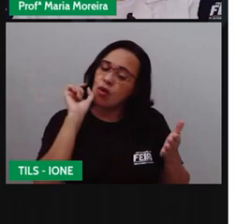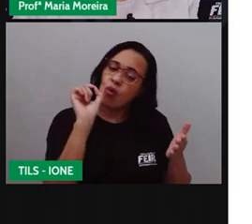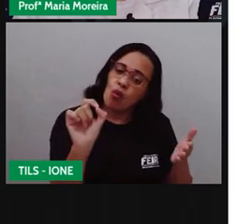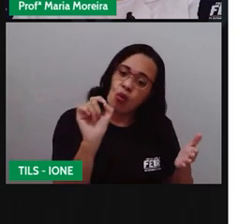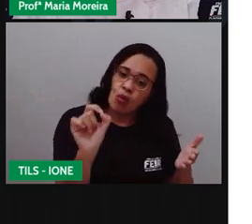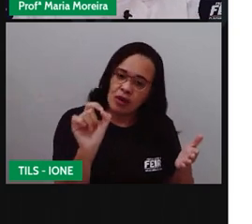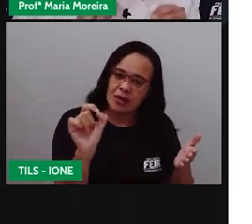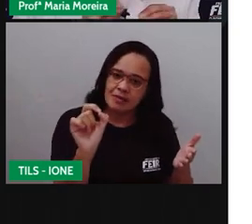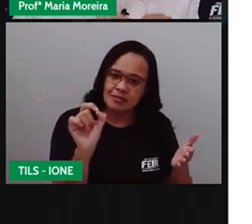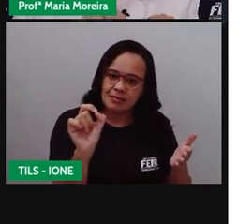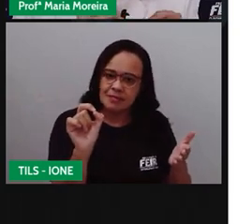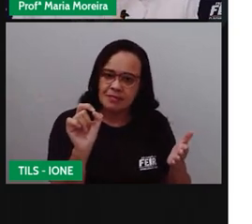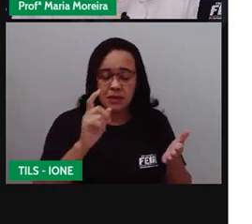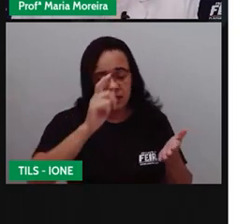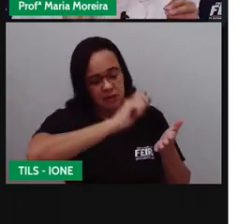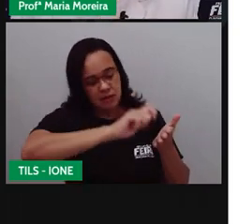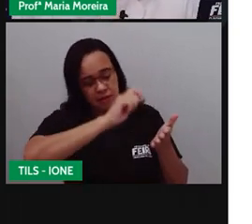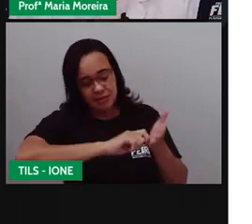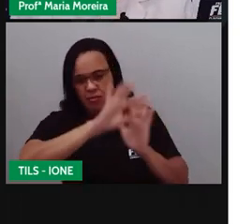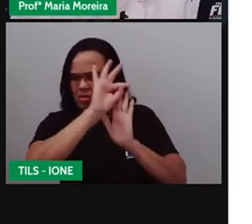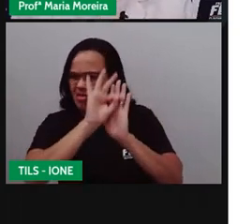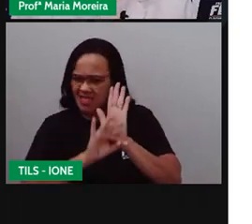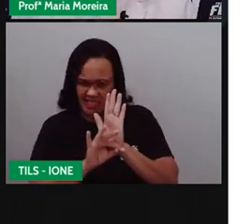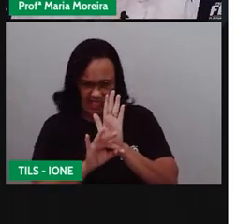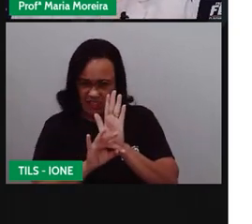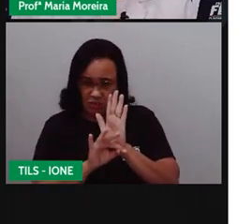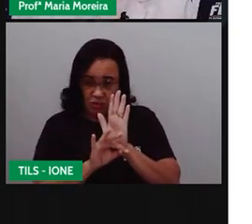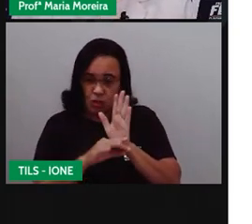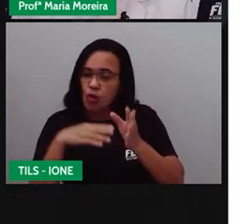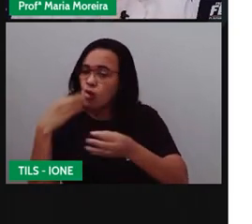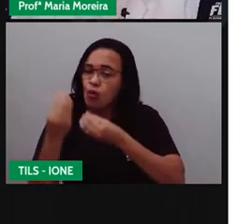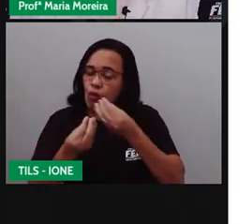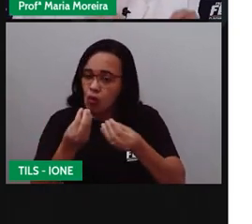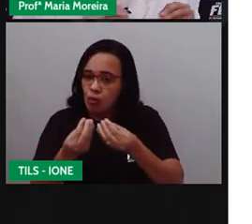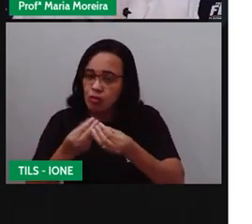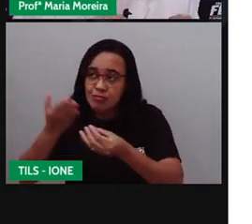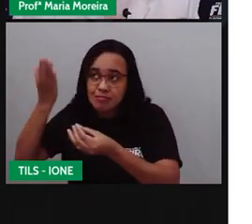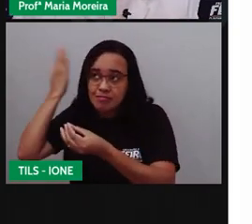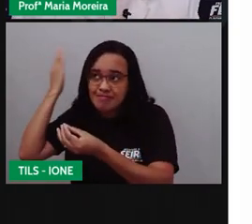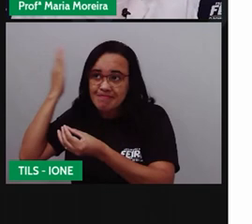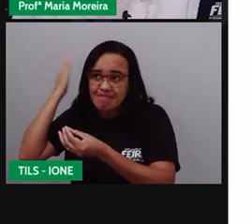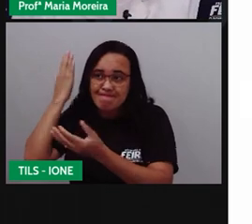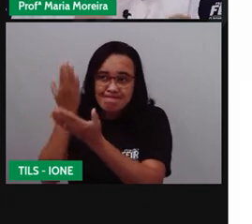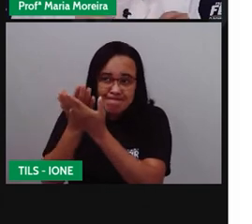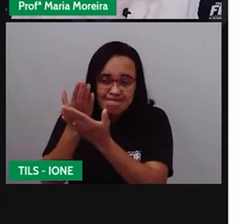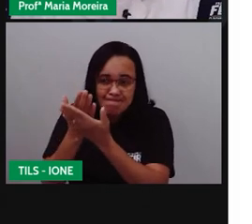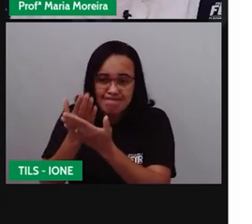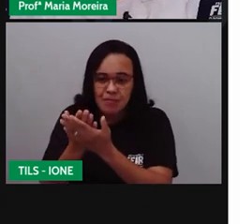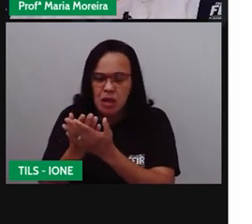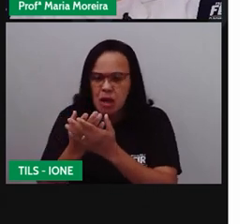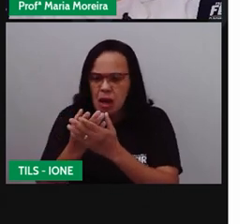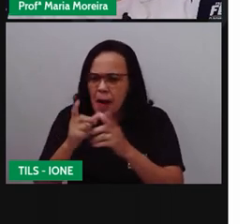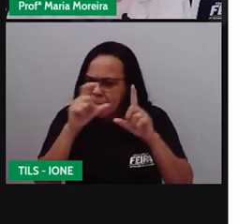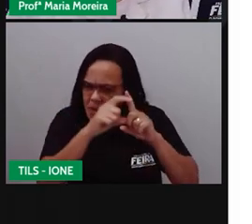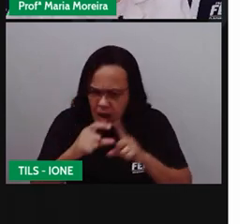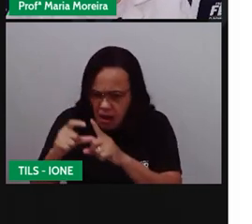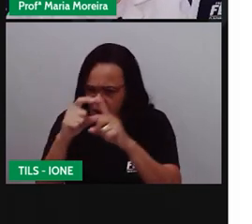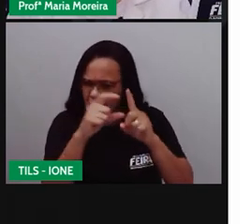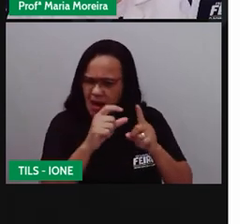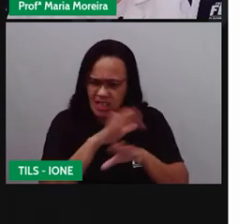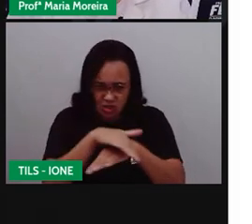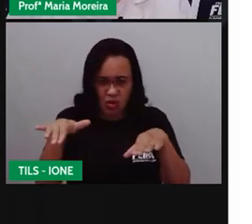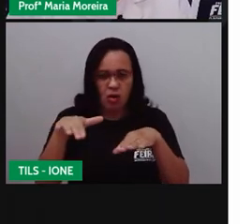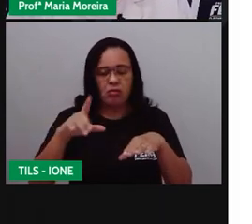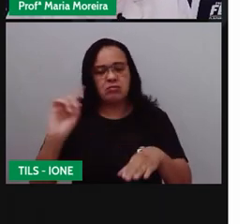vai escrever. Porque escrever um texto não é, como a gente já viu na aula passada, um amontoado de palavras, certo?